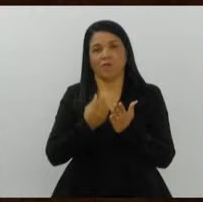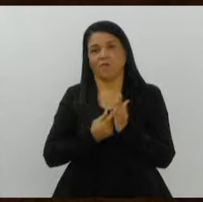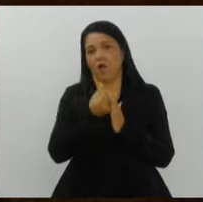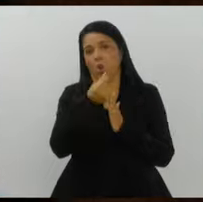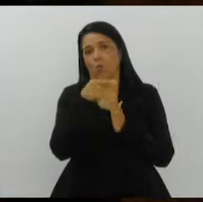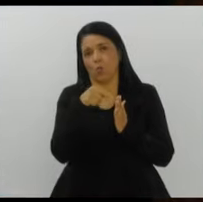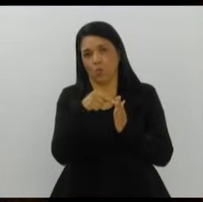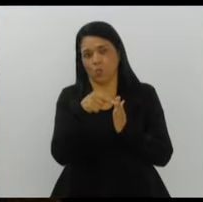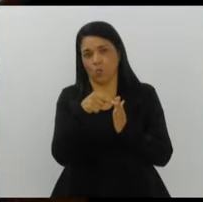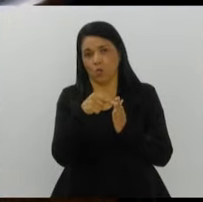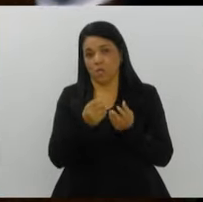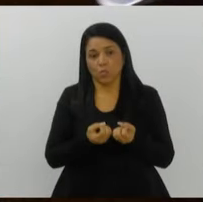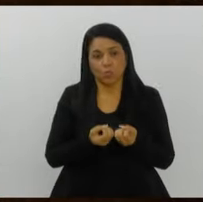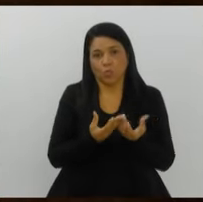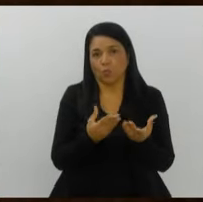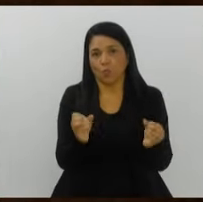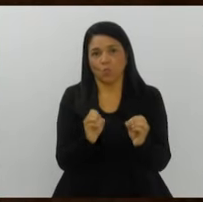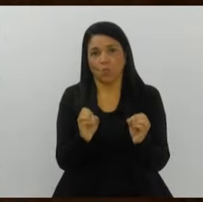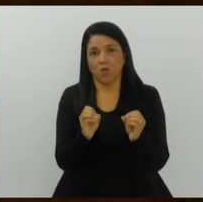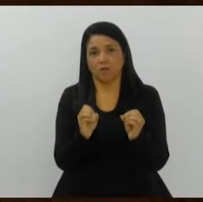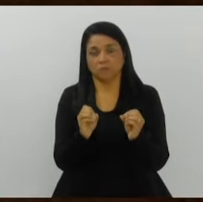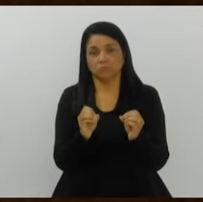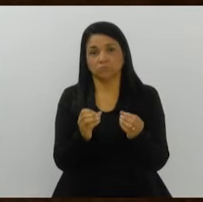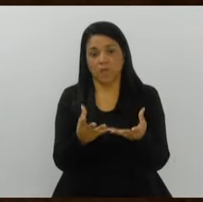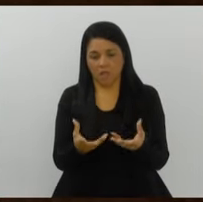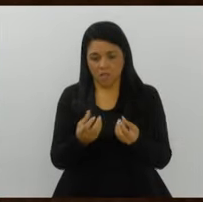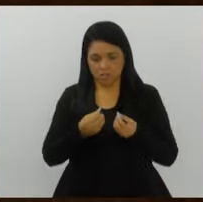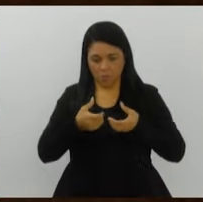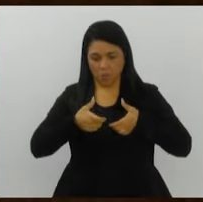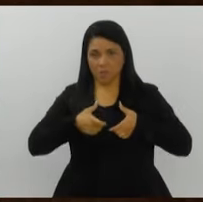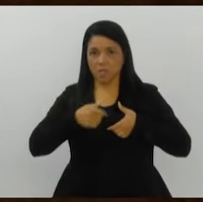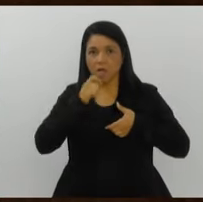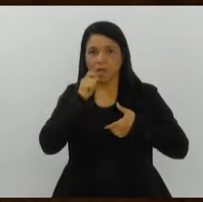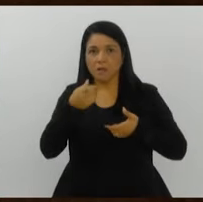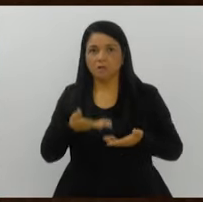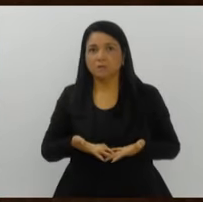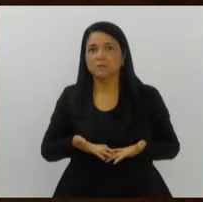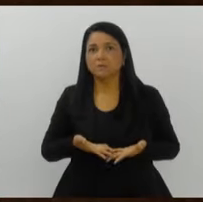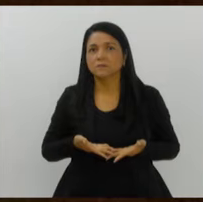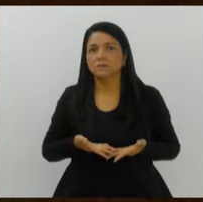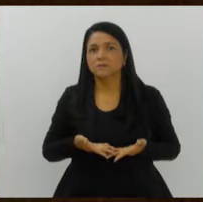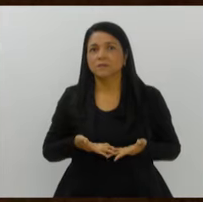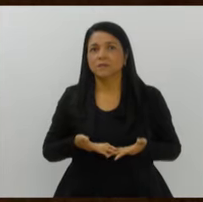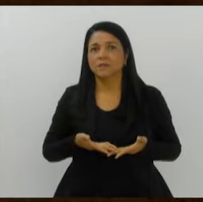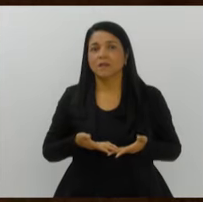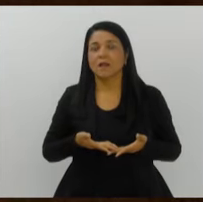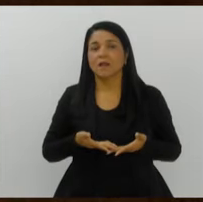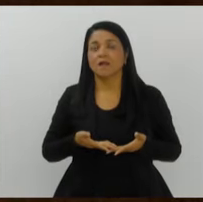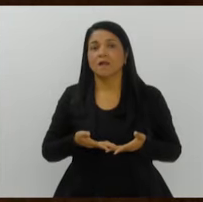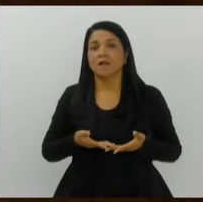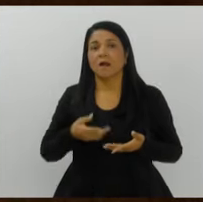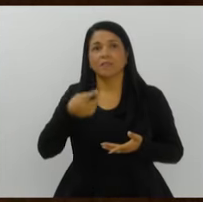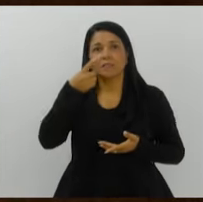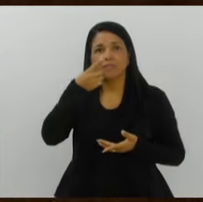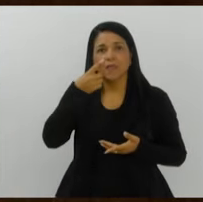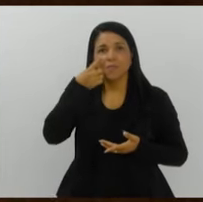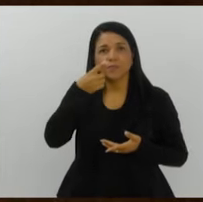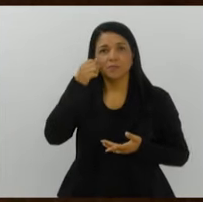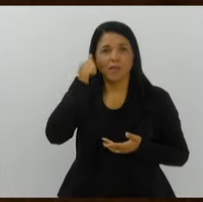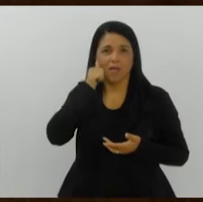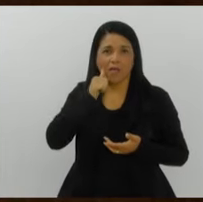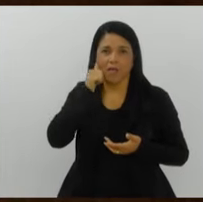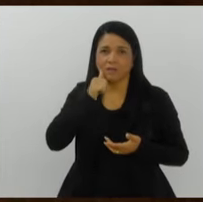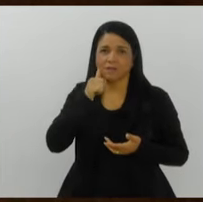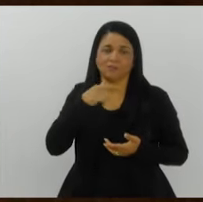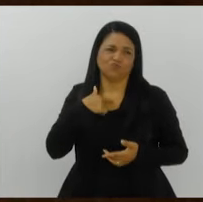entregue, recebendo medalha Tiradentes, pelas mãos de uma deputada dessa casa. Verônica Lima, não